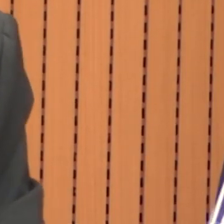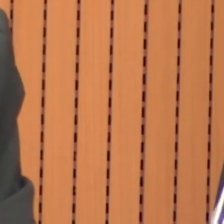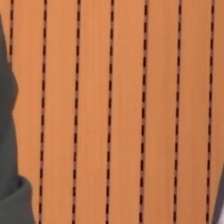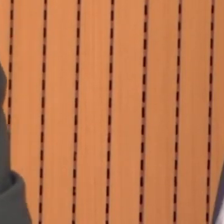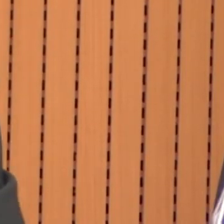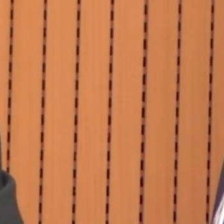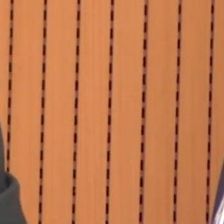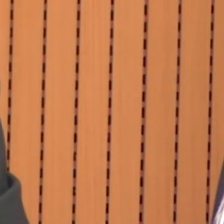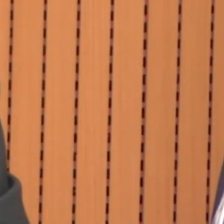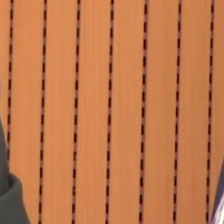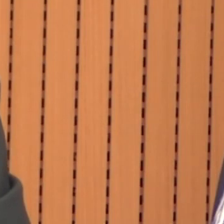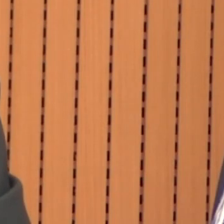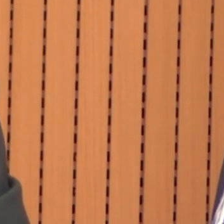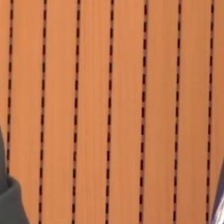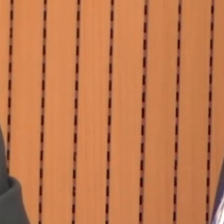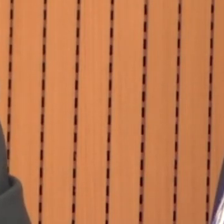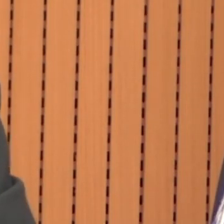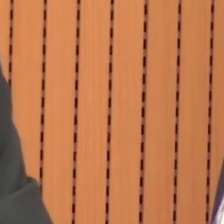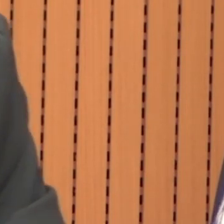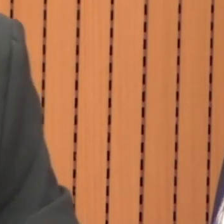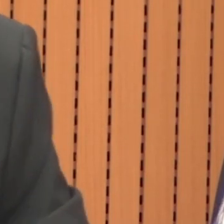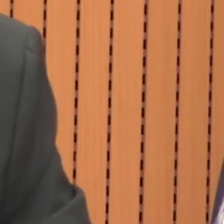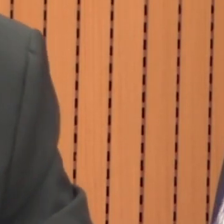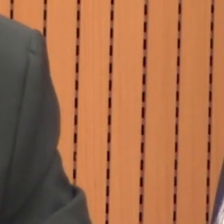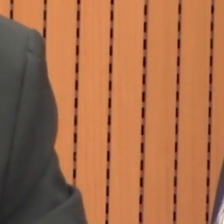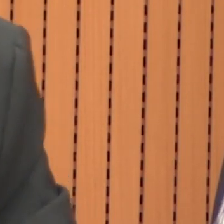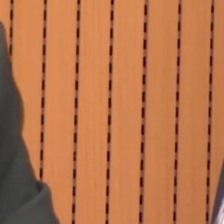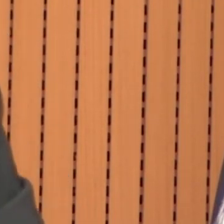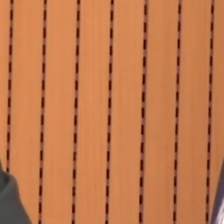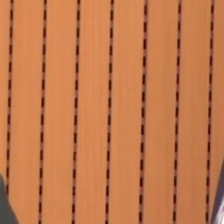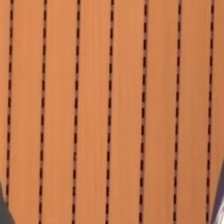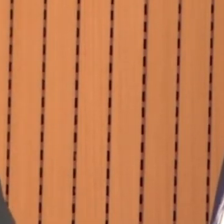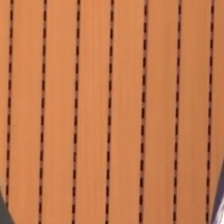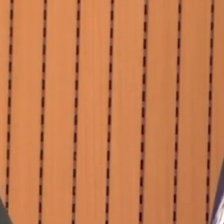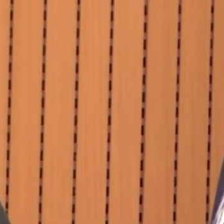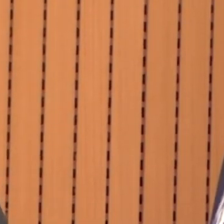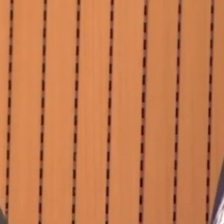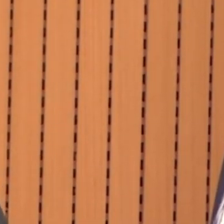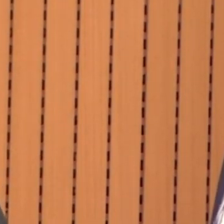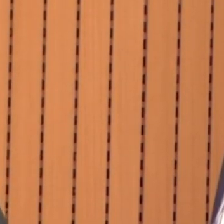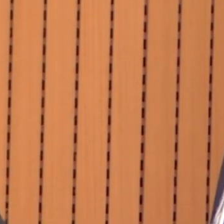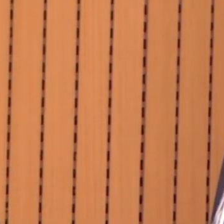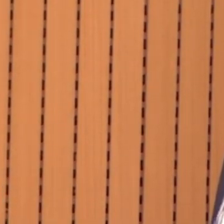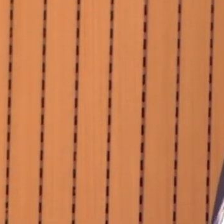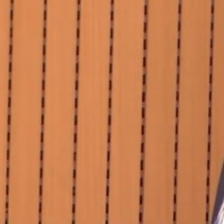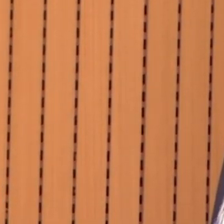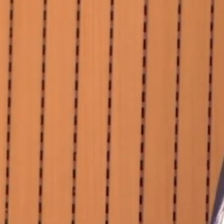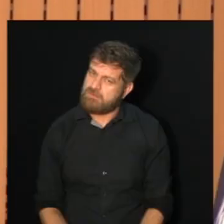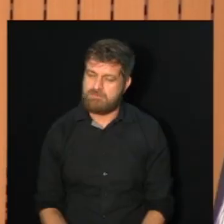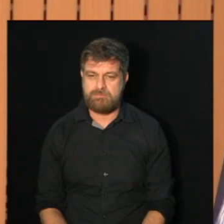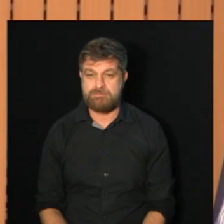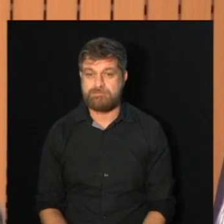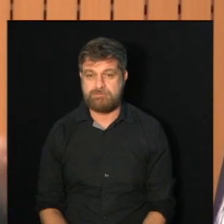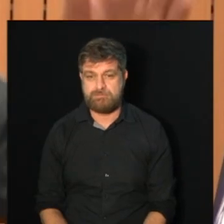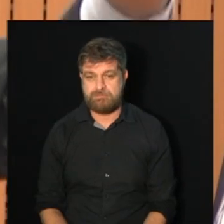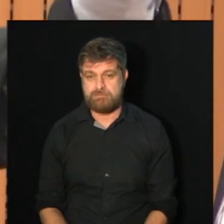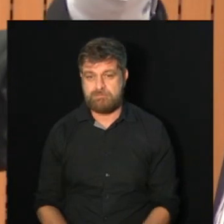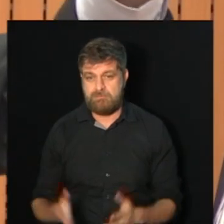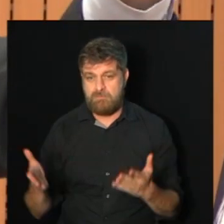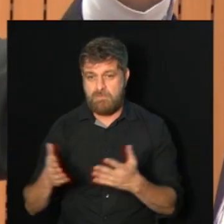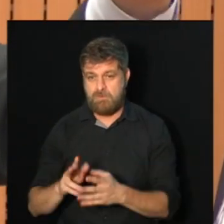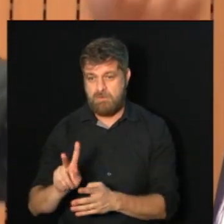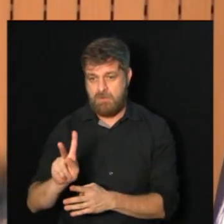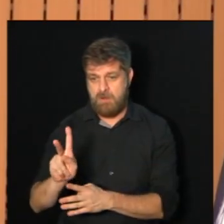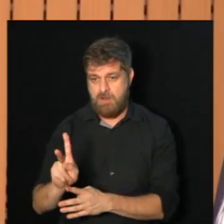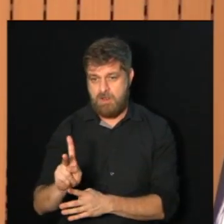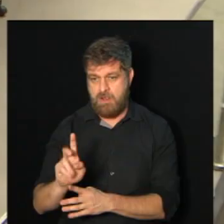para o Henrique Mosqueira Fernandes também, para ele falar sobre a importância do radioamadorismo. Jorge da